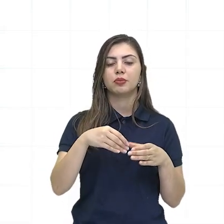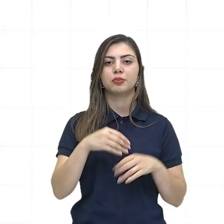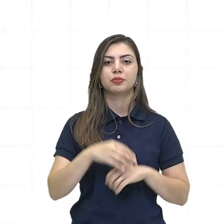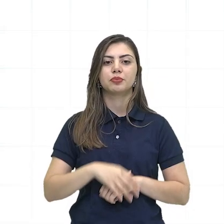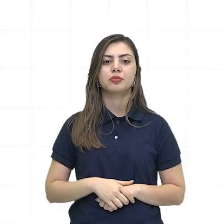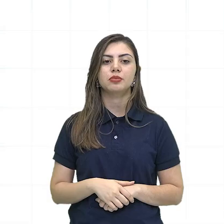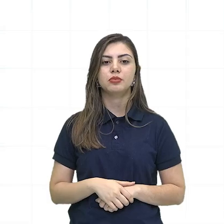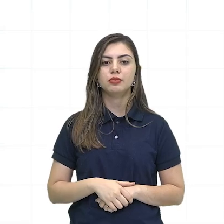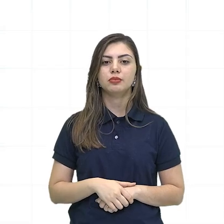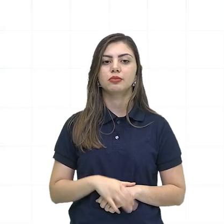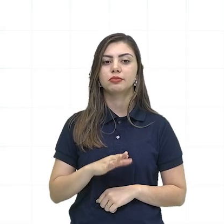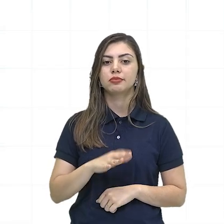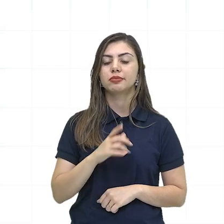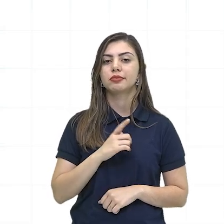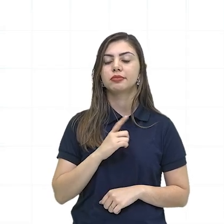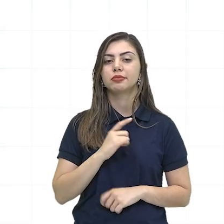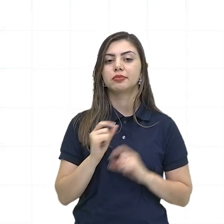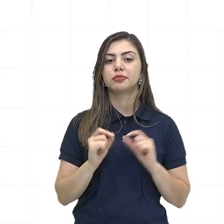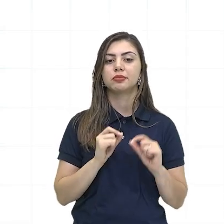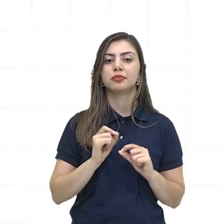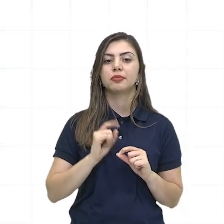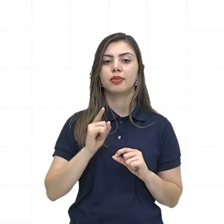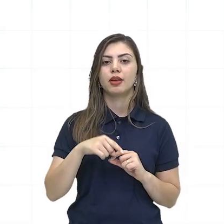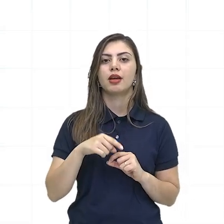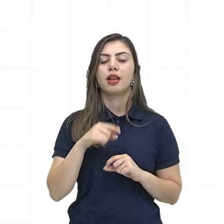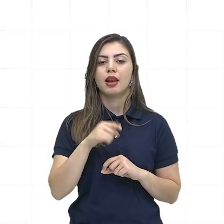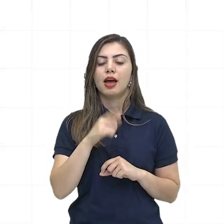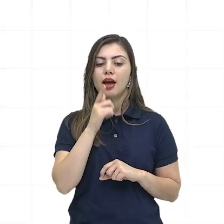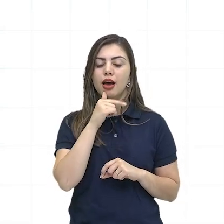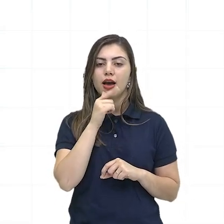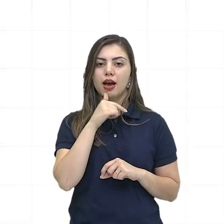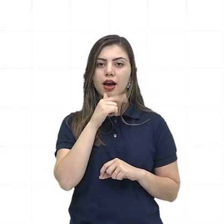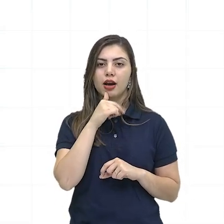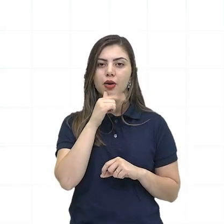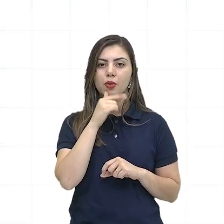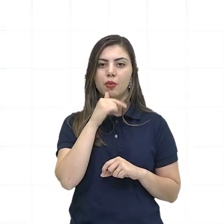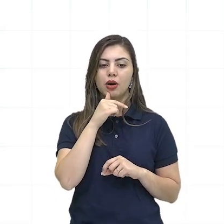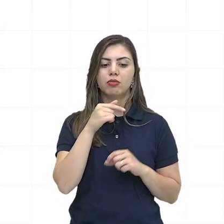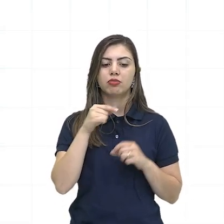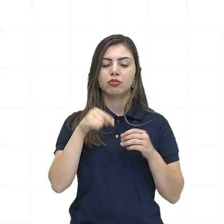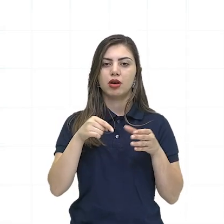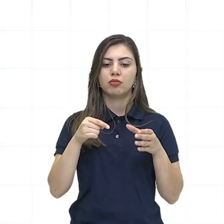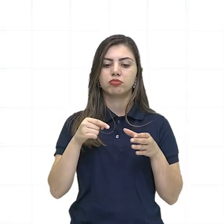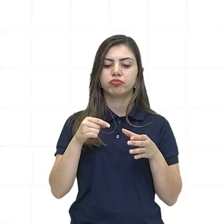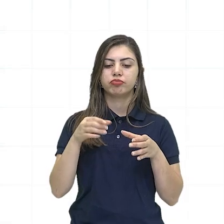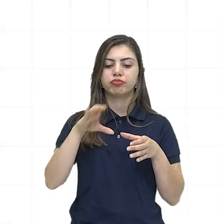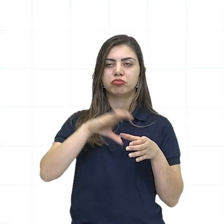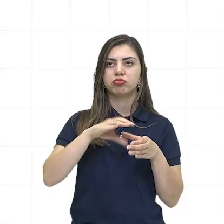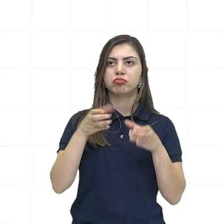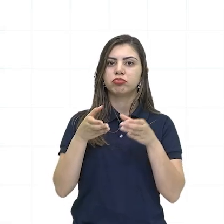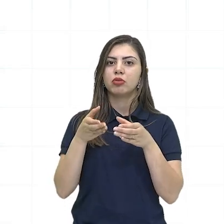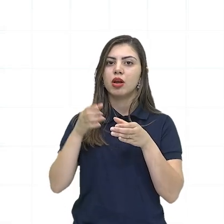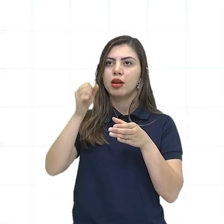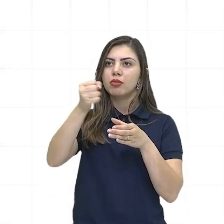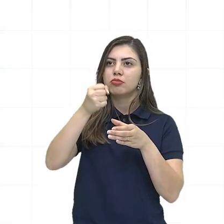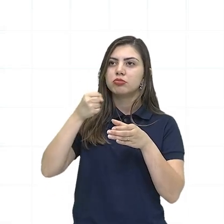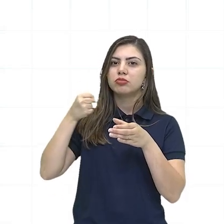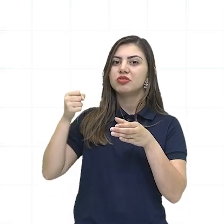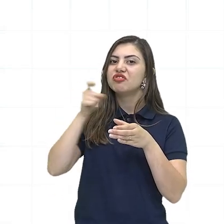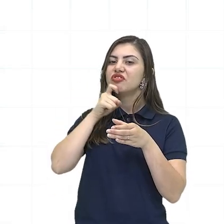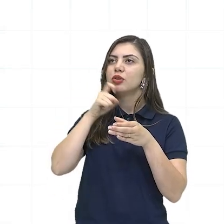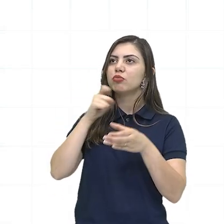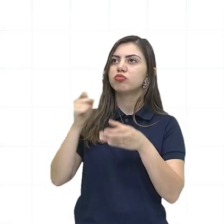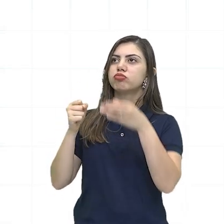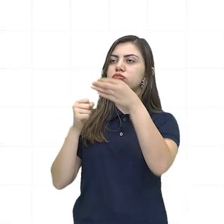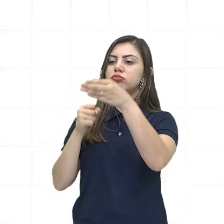aí o congelamento da água, né? Ao colocarmos a água no freezer, ela se transforma em gelo.